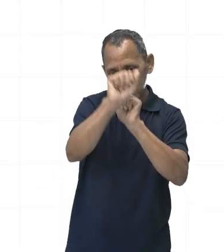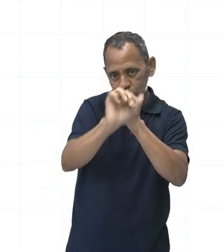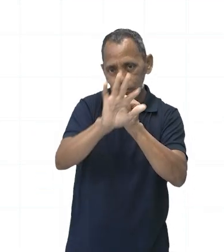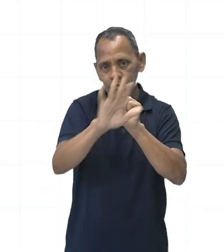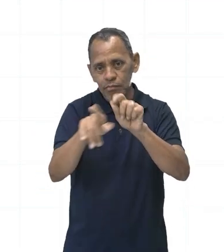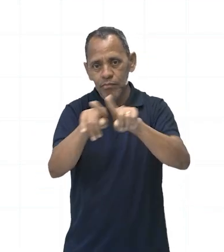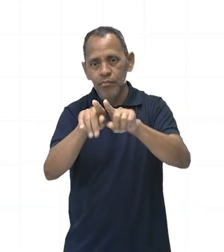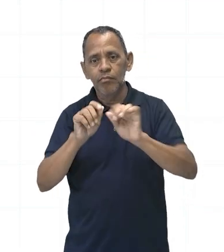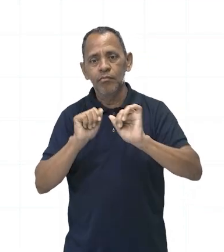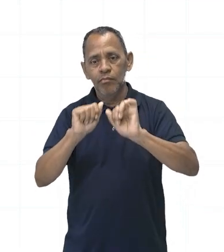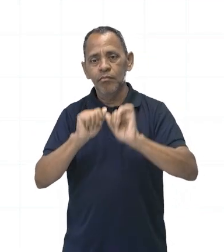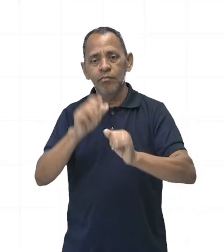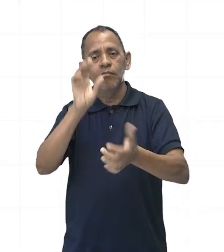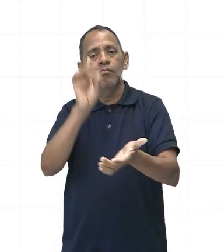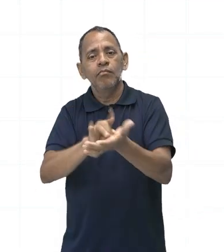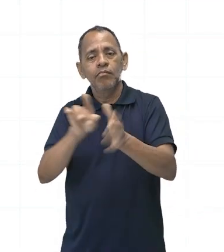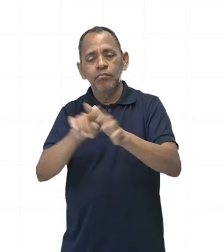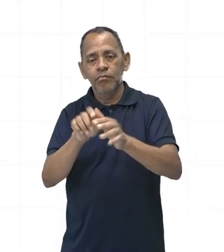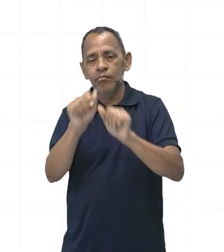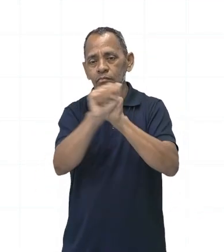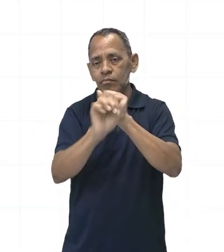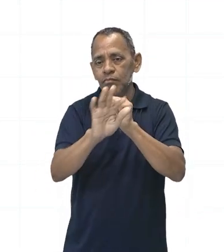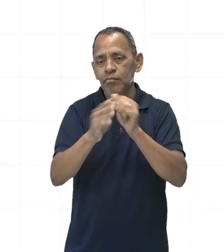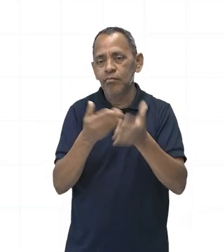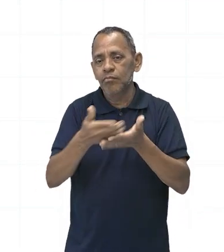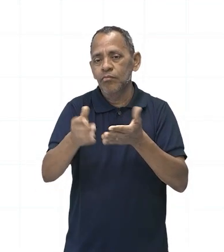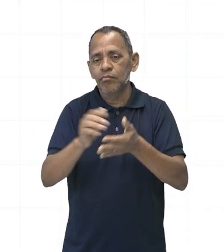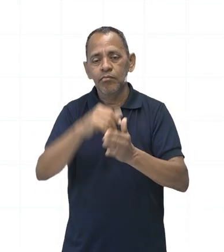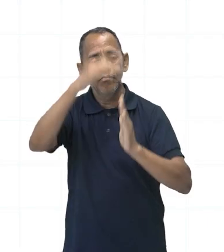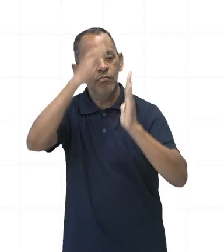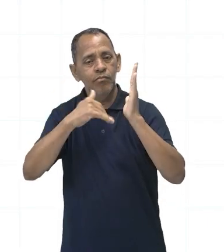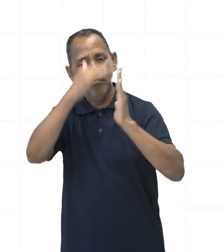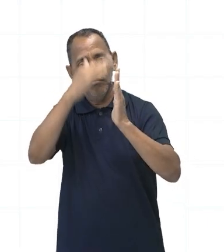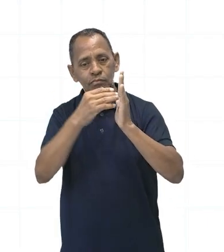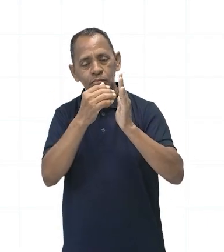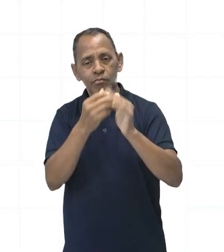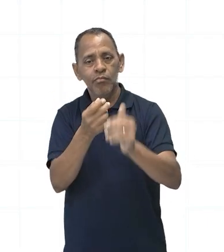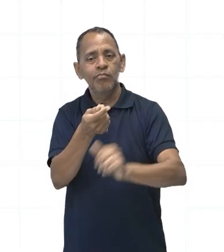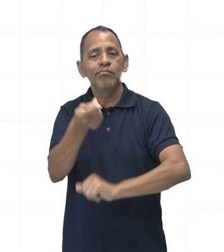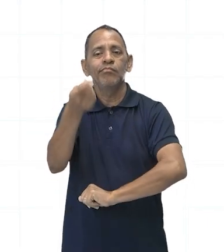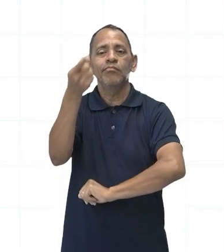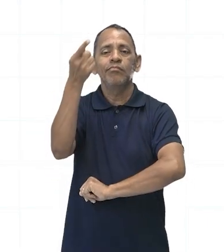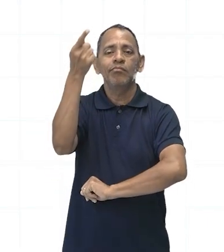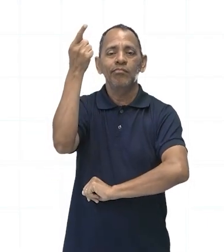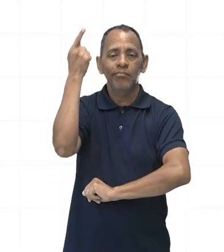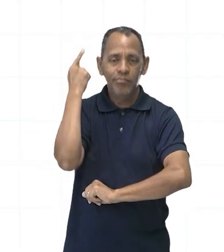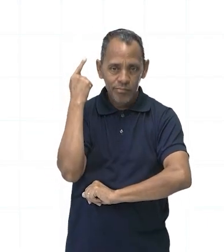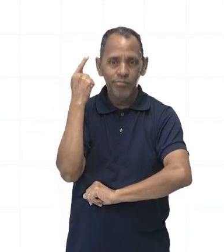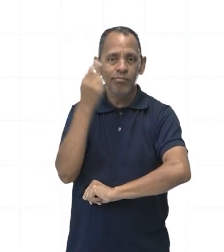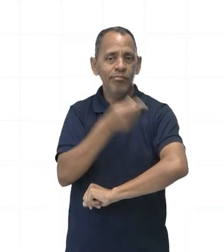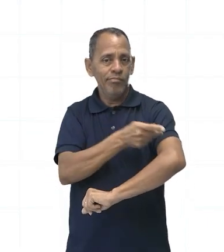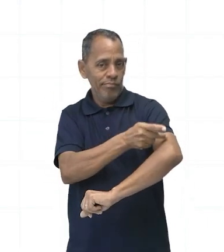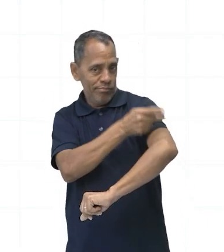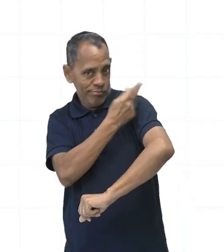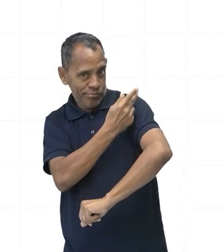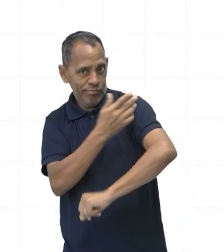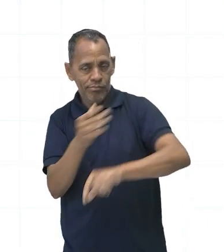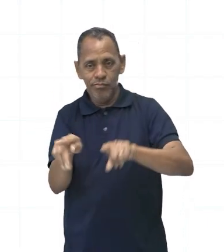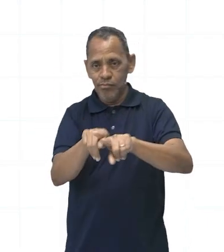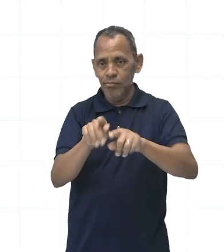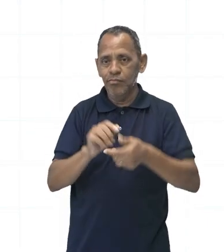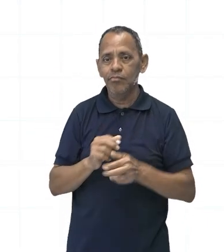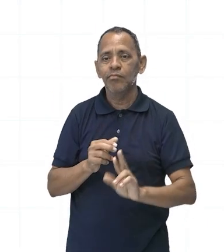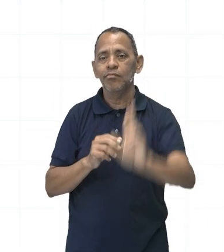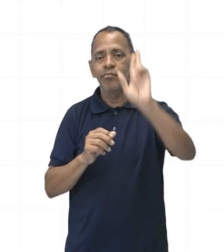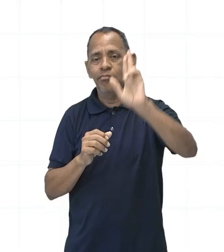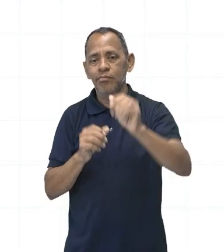Podem até afirmar que a abstração começou com as pinturas rupestres de milhares de anos atrás. A arte abstrata representa